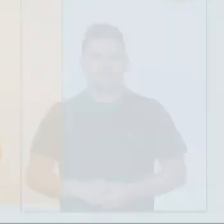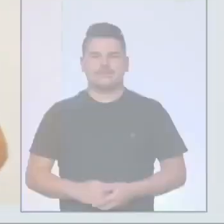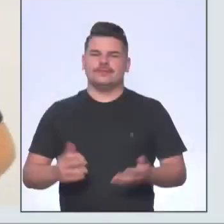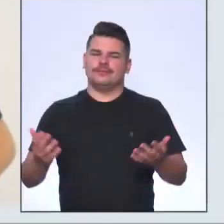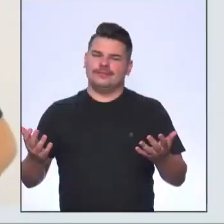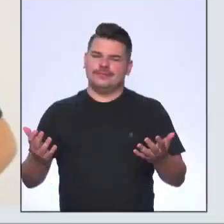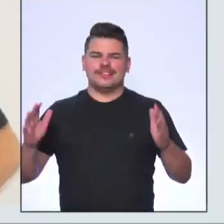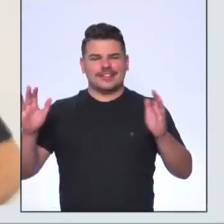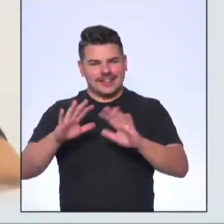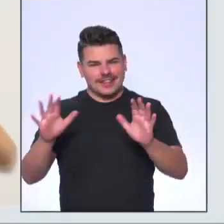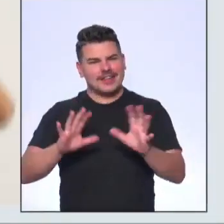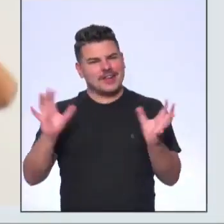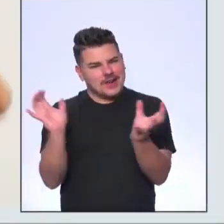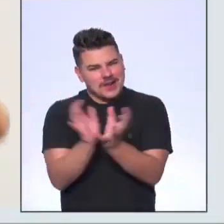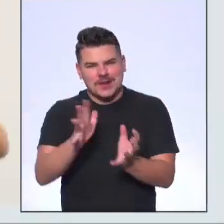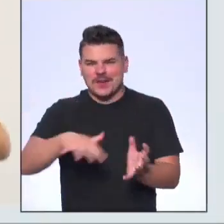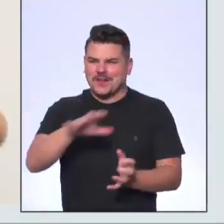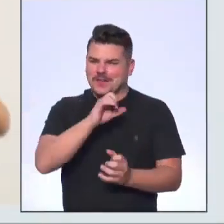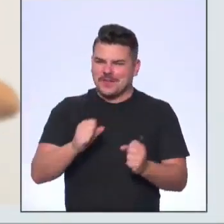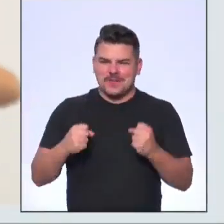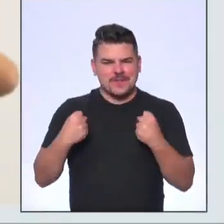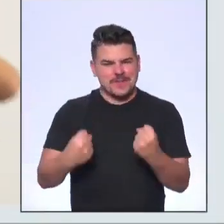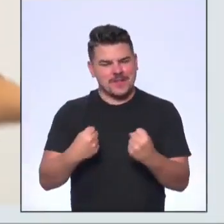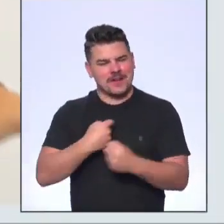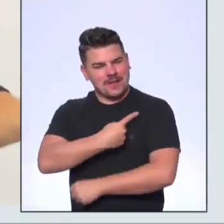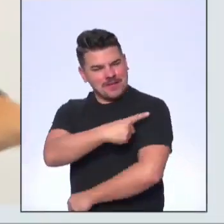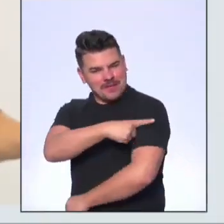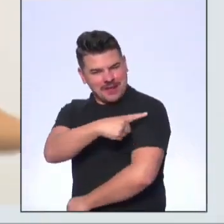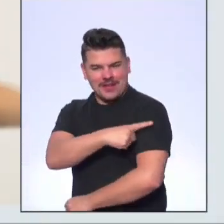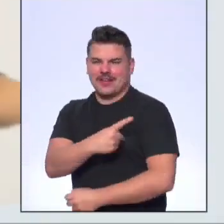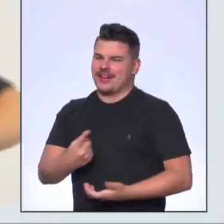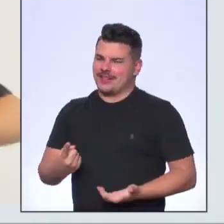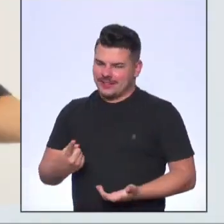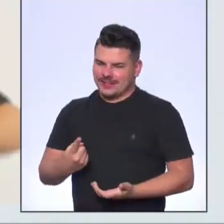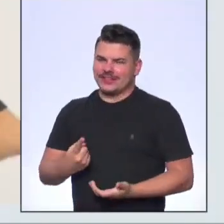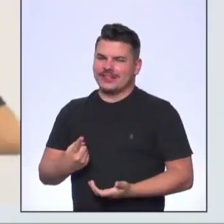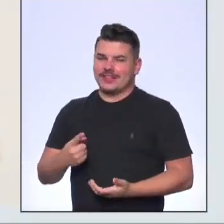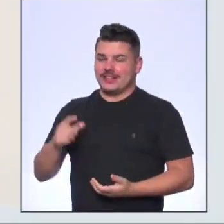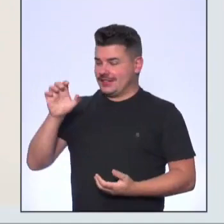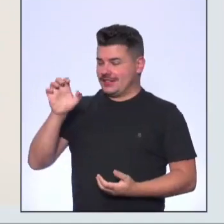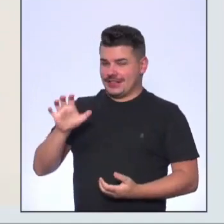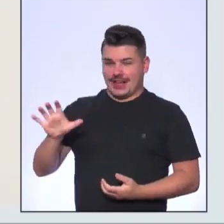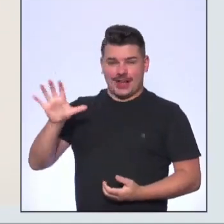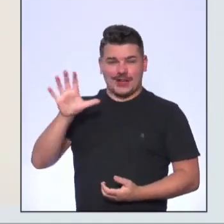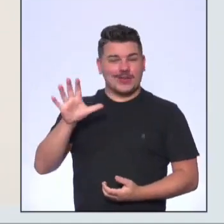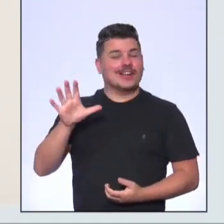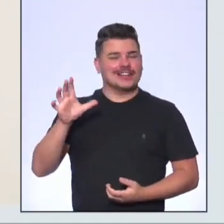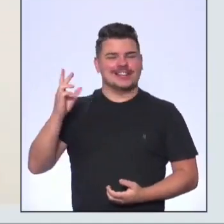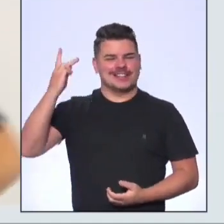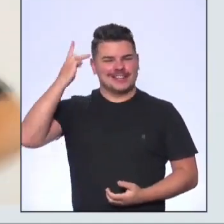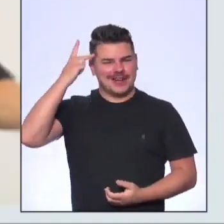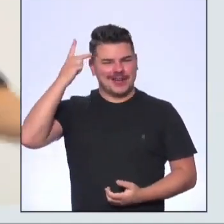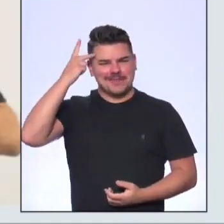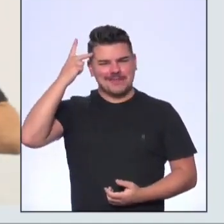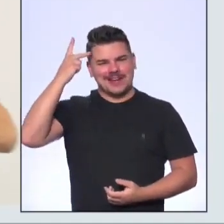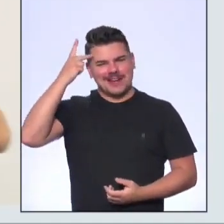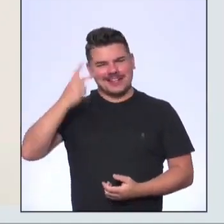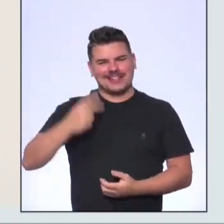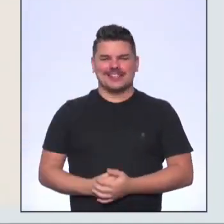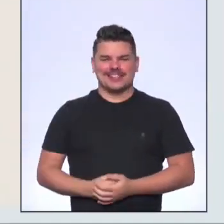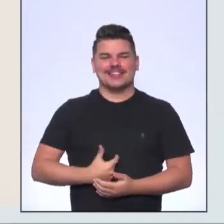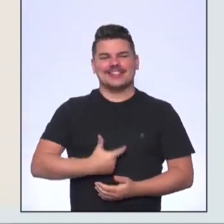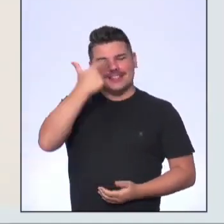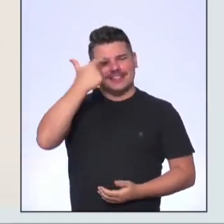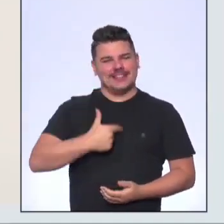Fala, galerinha guerreira do primeiro ano do ensino médio do estado de São Paulo. Eu sou o